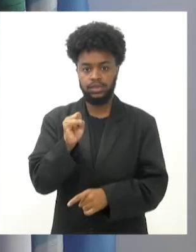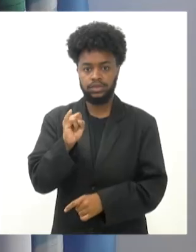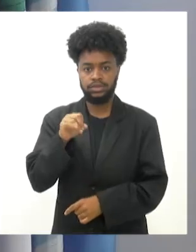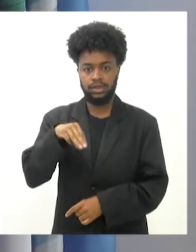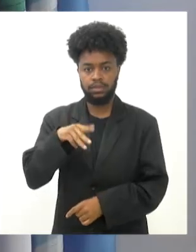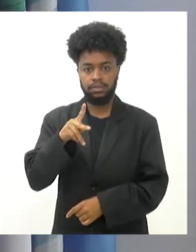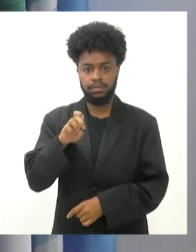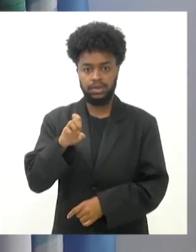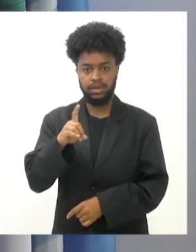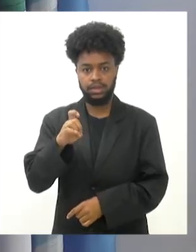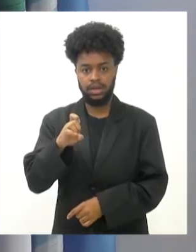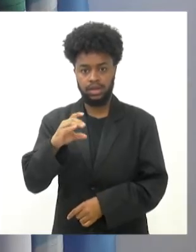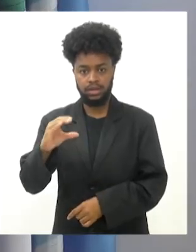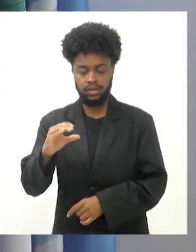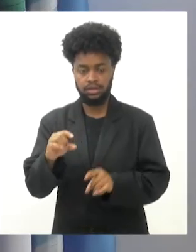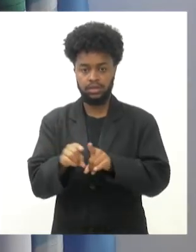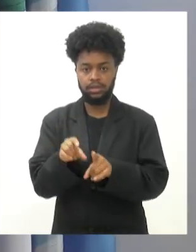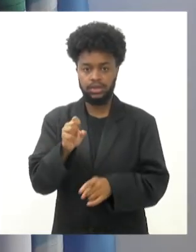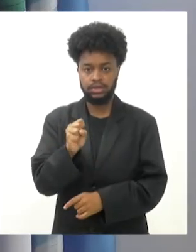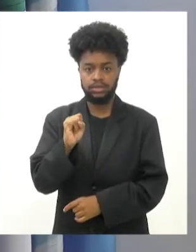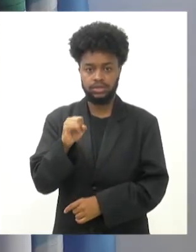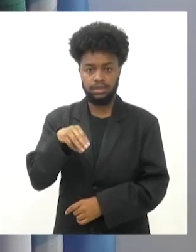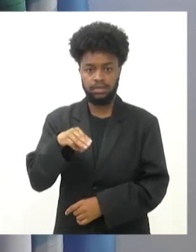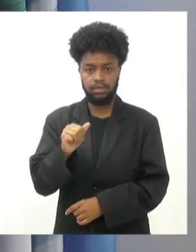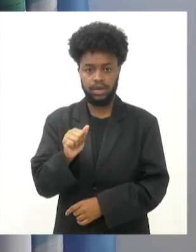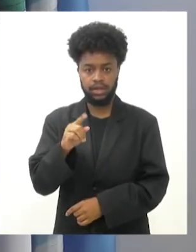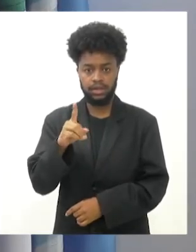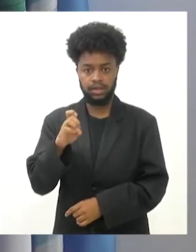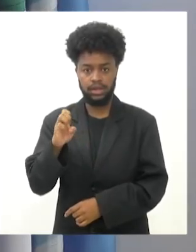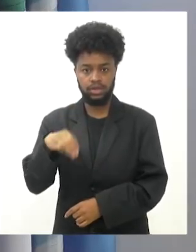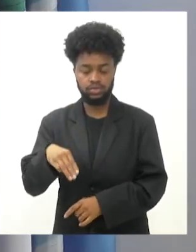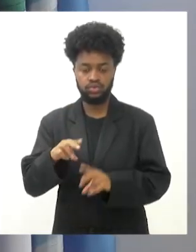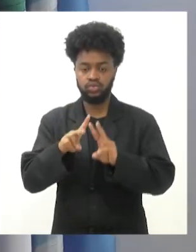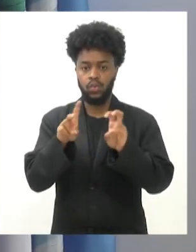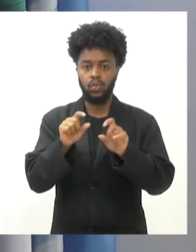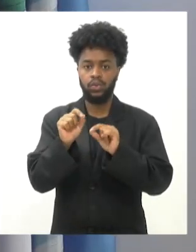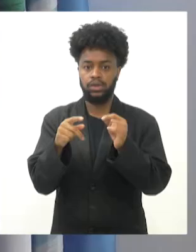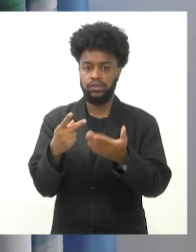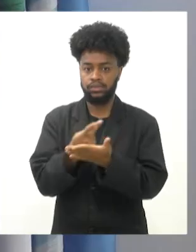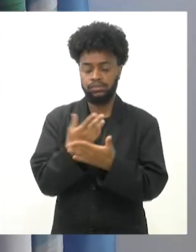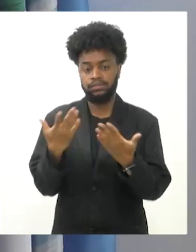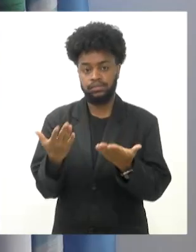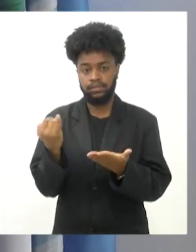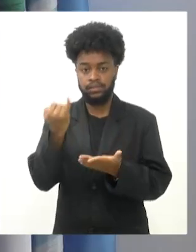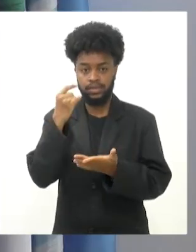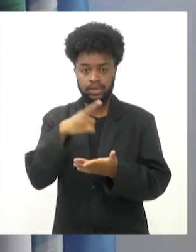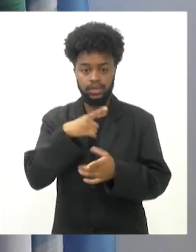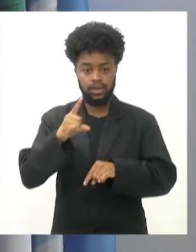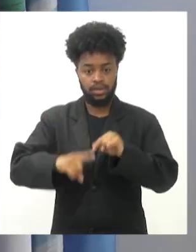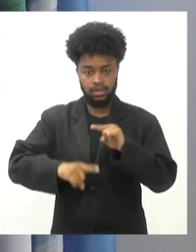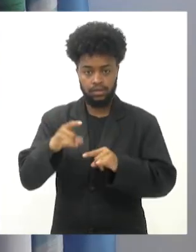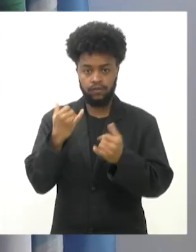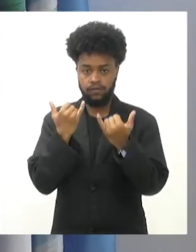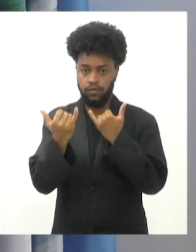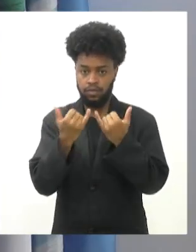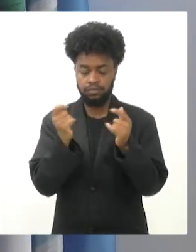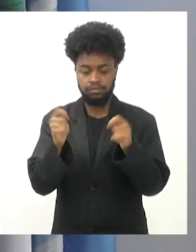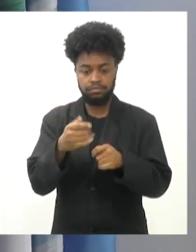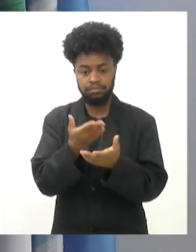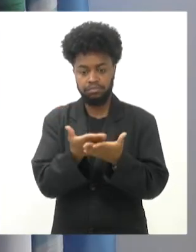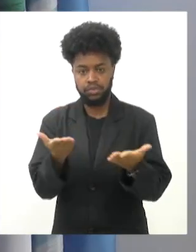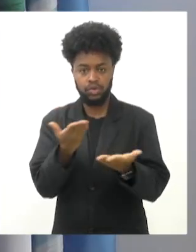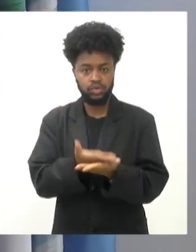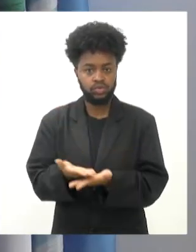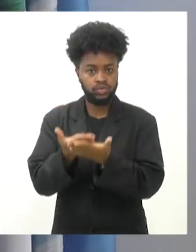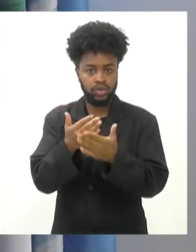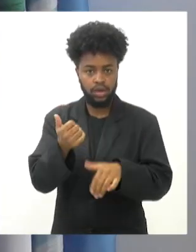CEMADEM, sobre a tragédia. Então, importante ter isso em mãos para Vossas Excelências terem estudo aí,